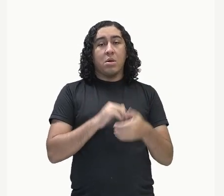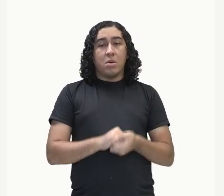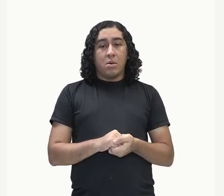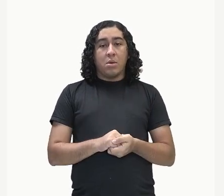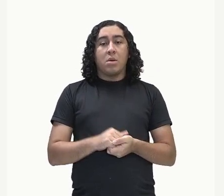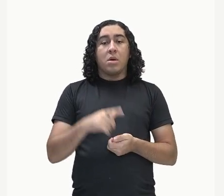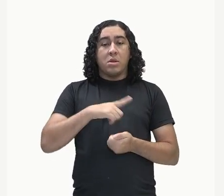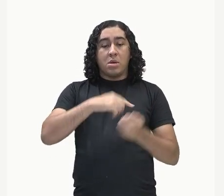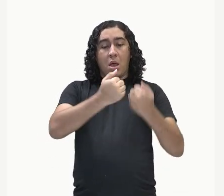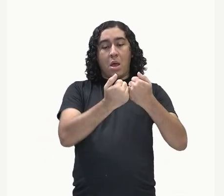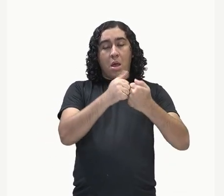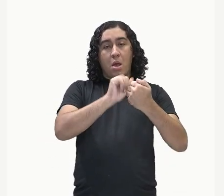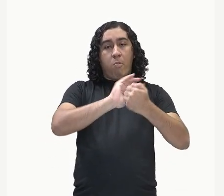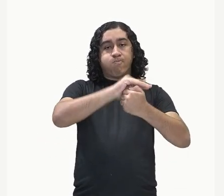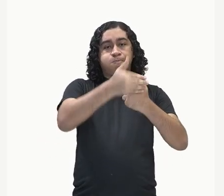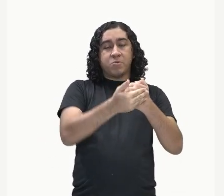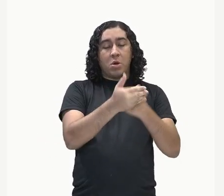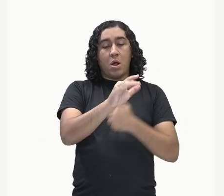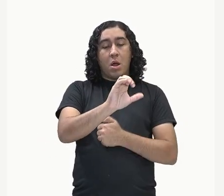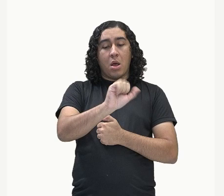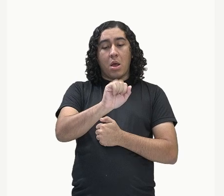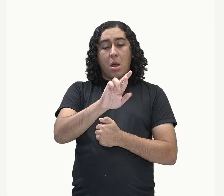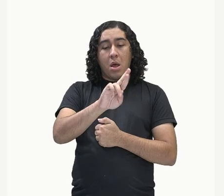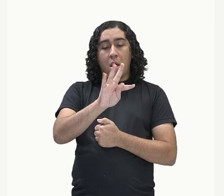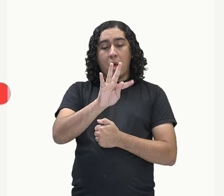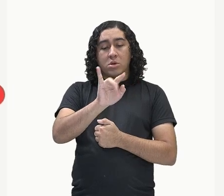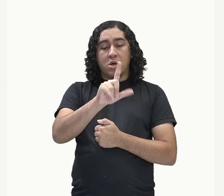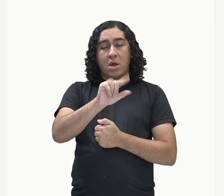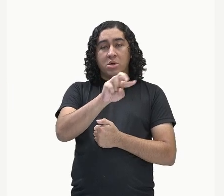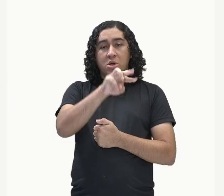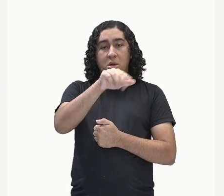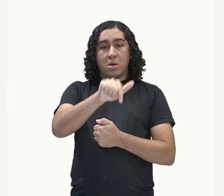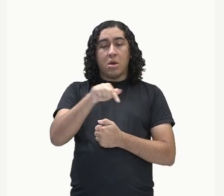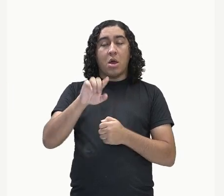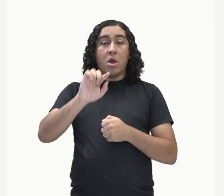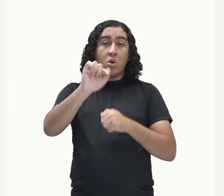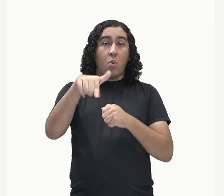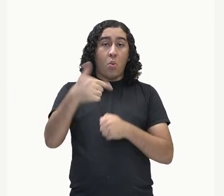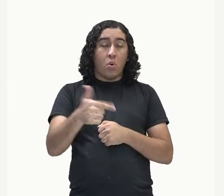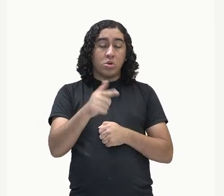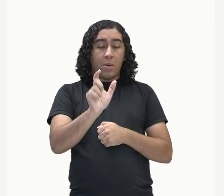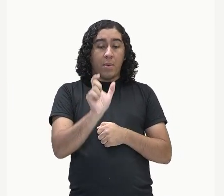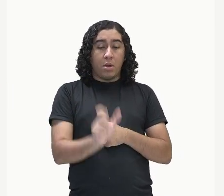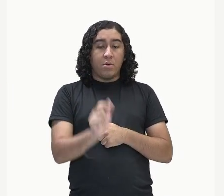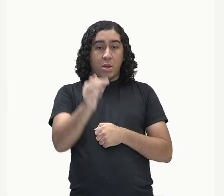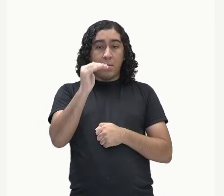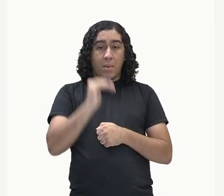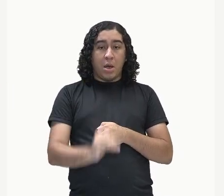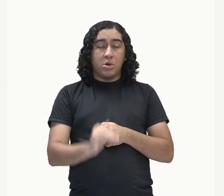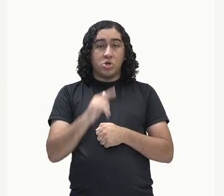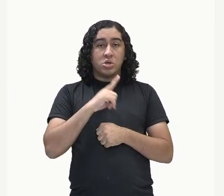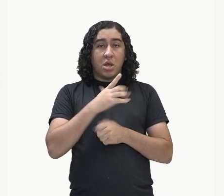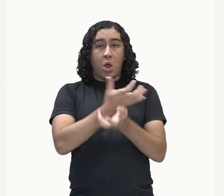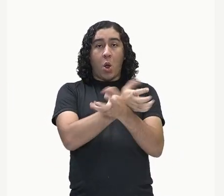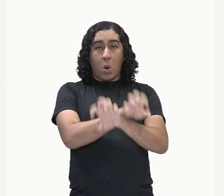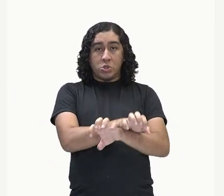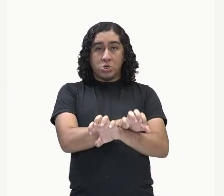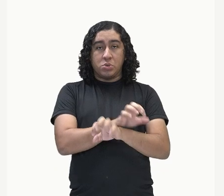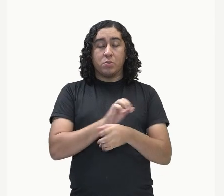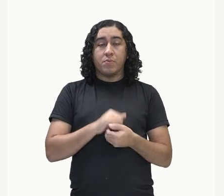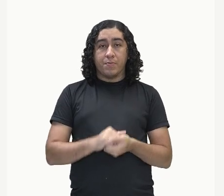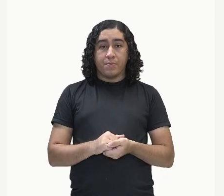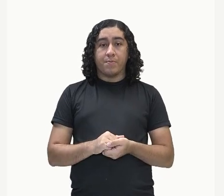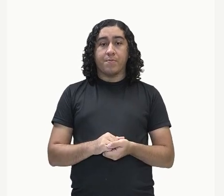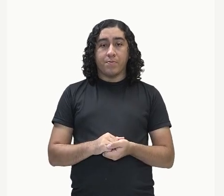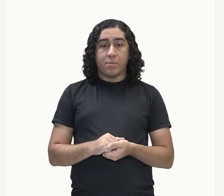que apresentam um tecido cartilaginoso. E os osteíctes são os peixes que apresentam um tecido ósseo, tá? Então a gente tem